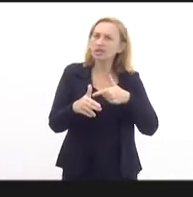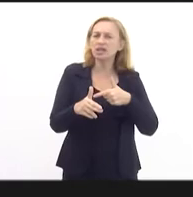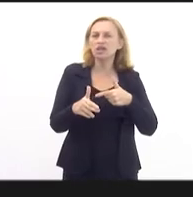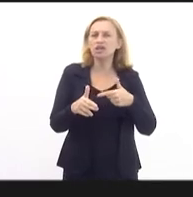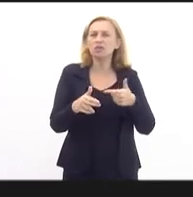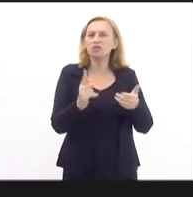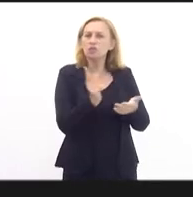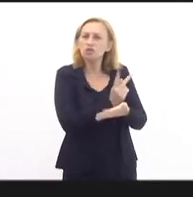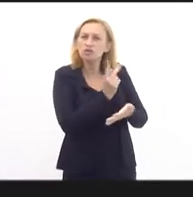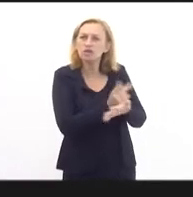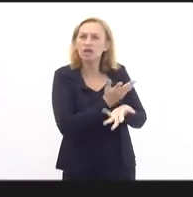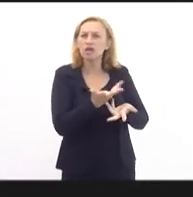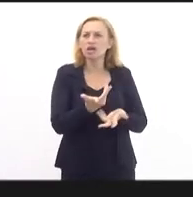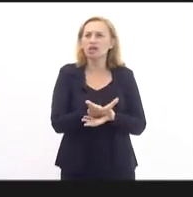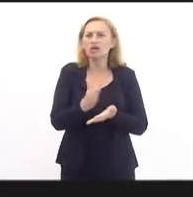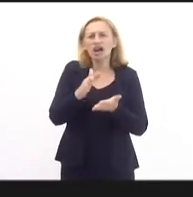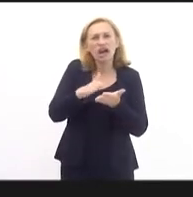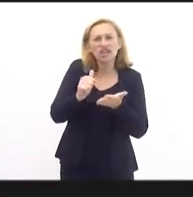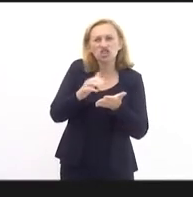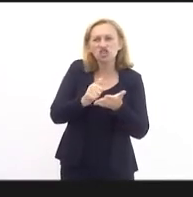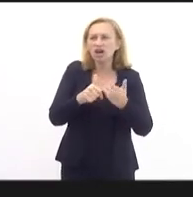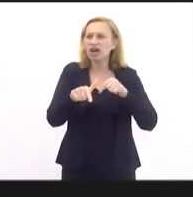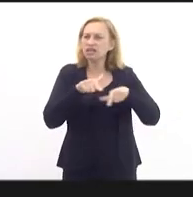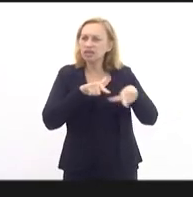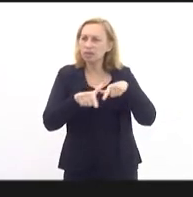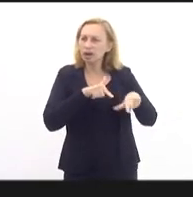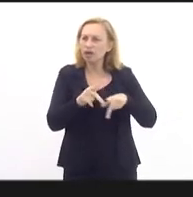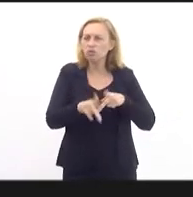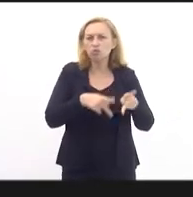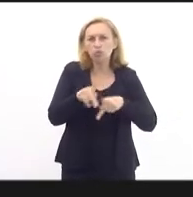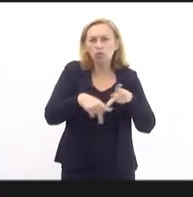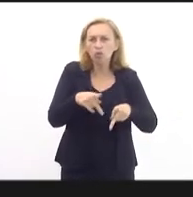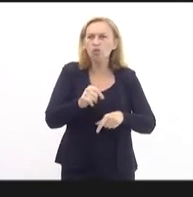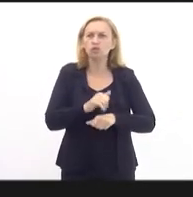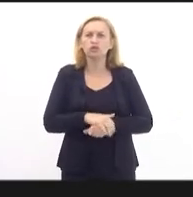retirada de serviços, né, para a população,